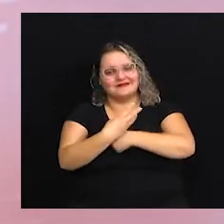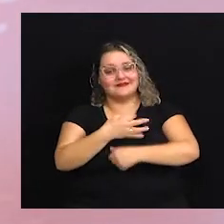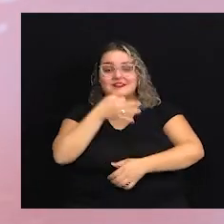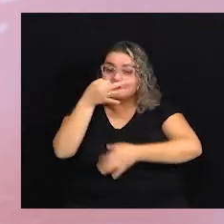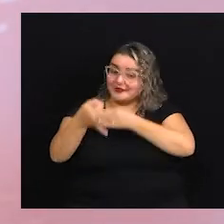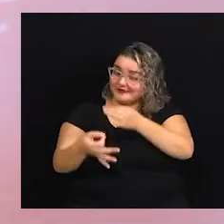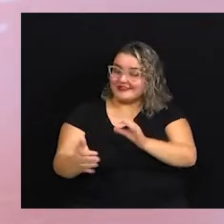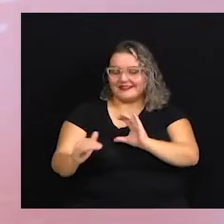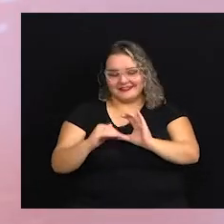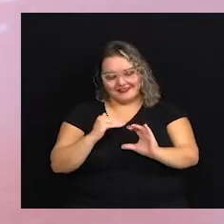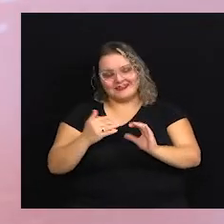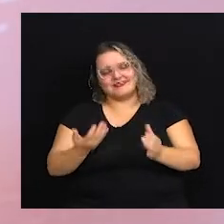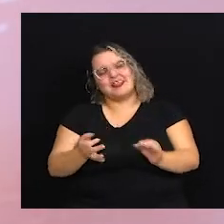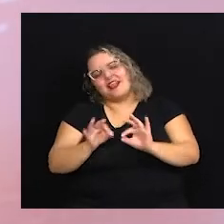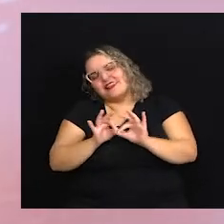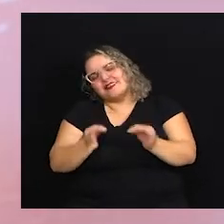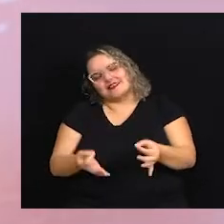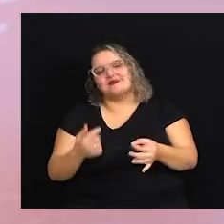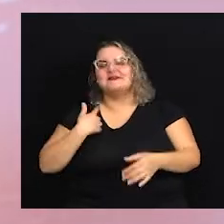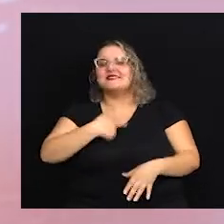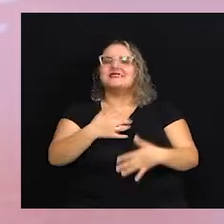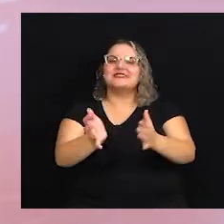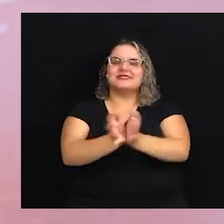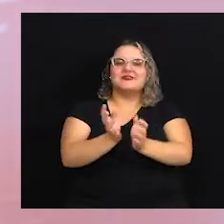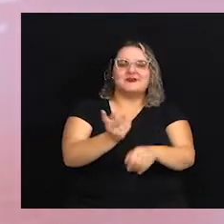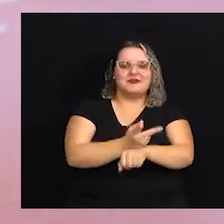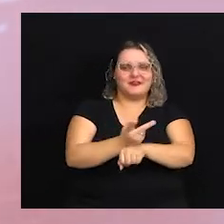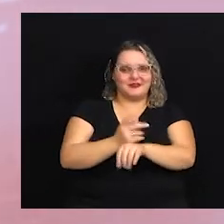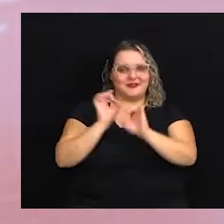muito simples, manda para cá que a nossa equipe vai